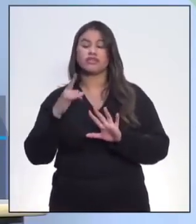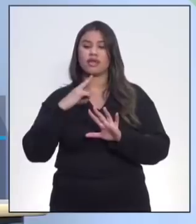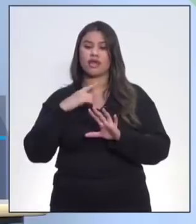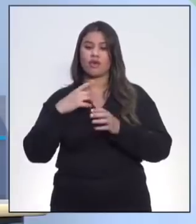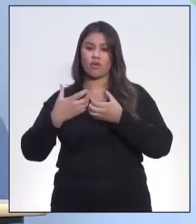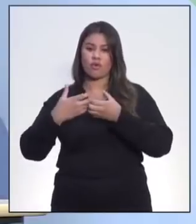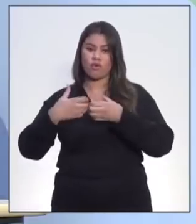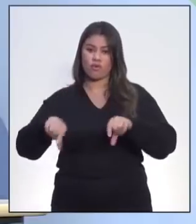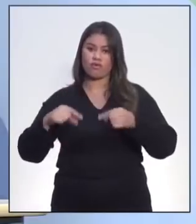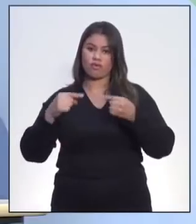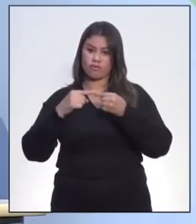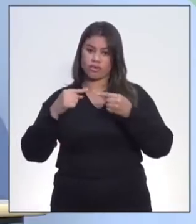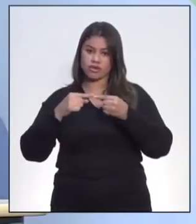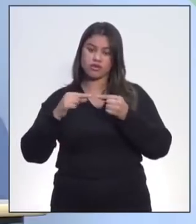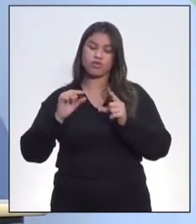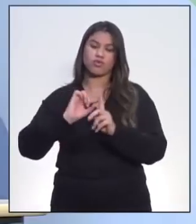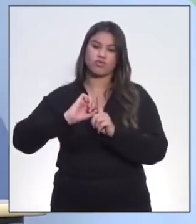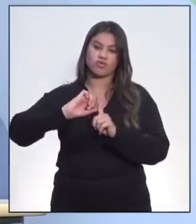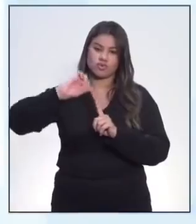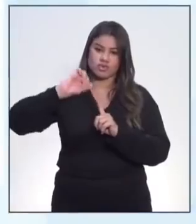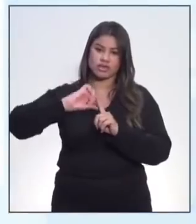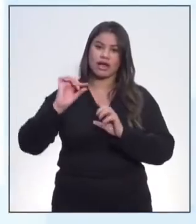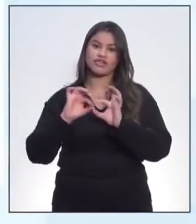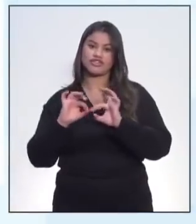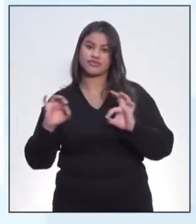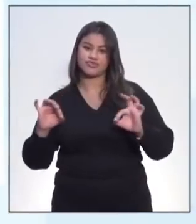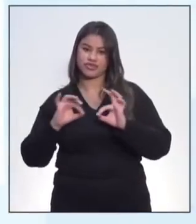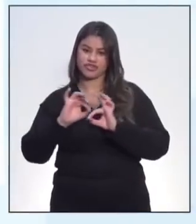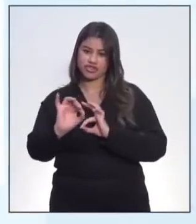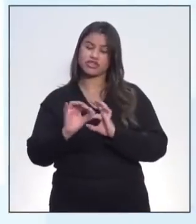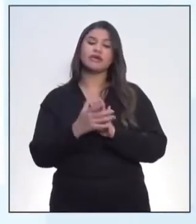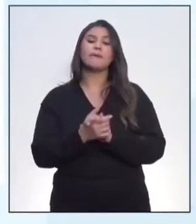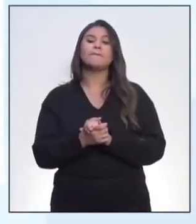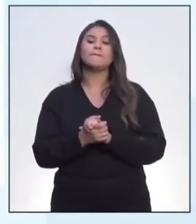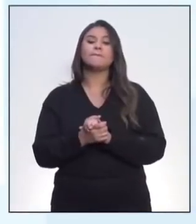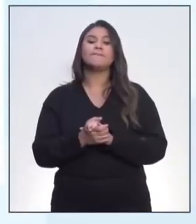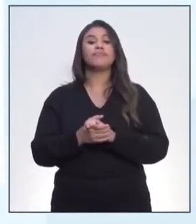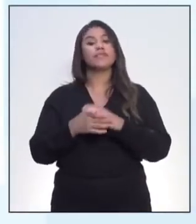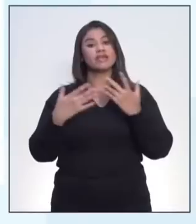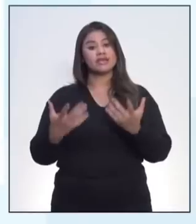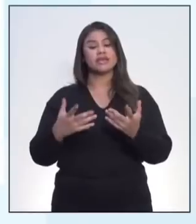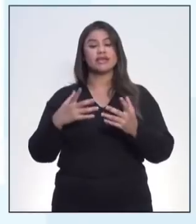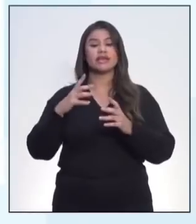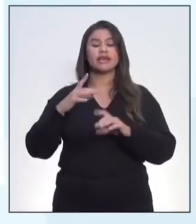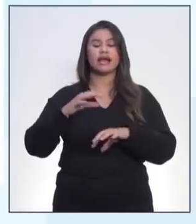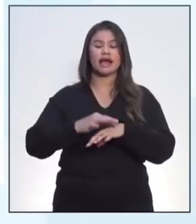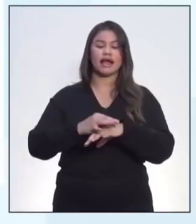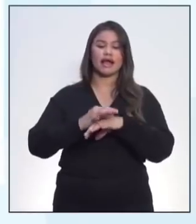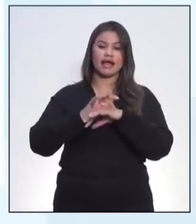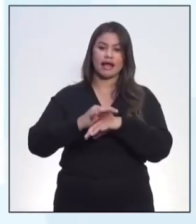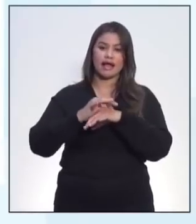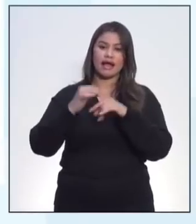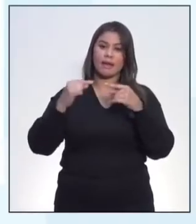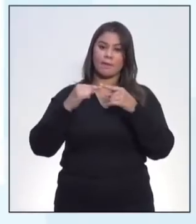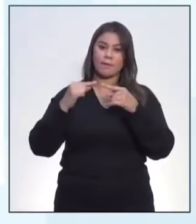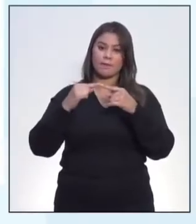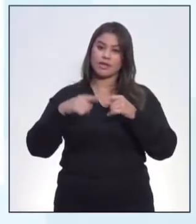Né, unidade de medida, eu estou falando. E as carnes, peso, são quilos, mas mesmo